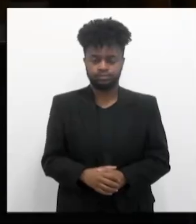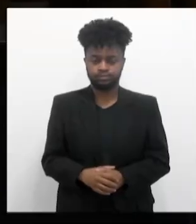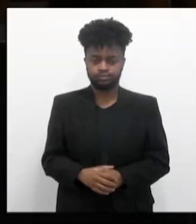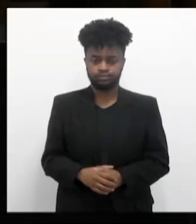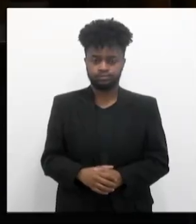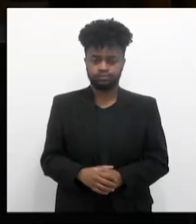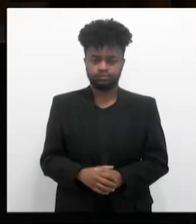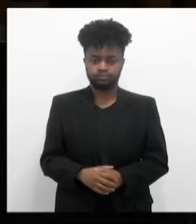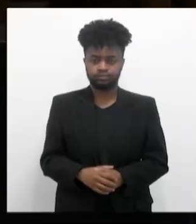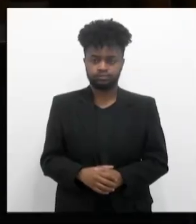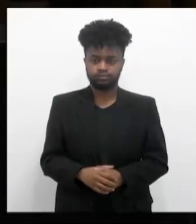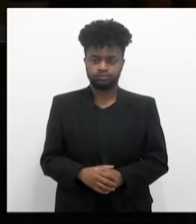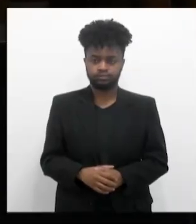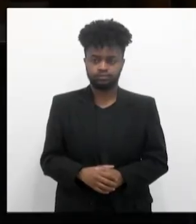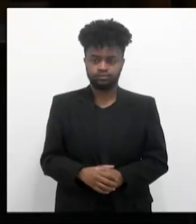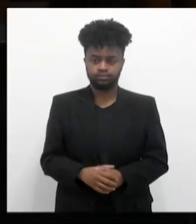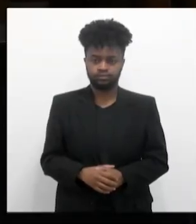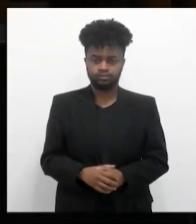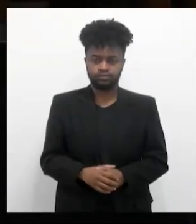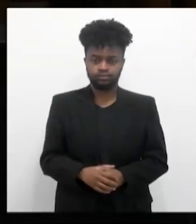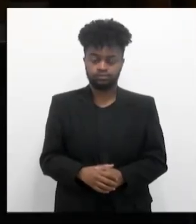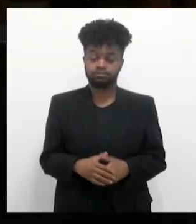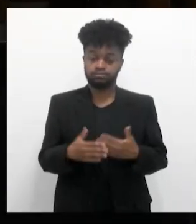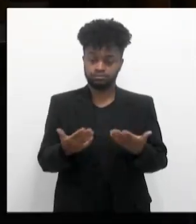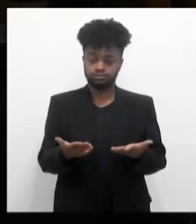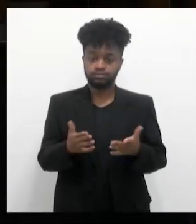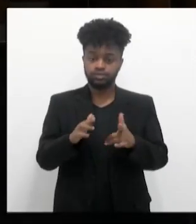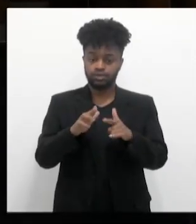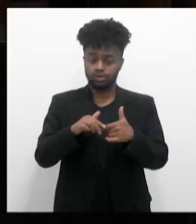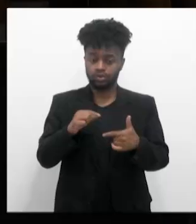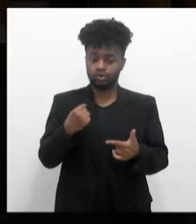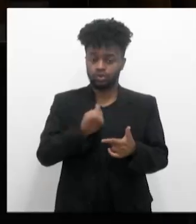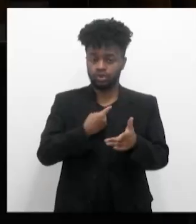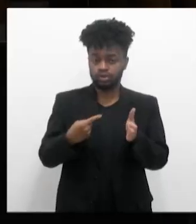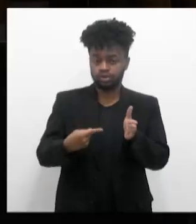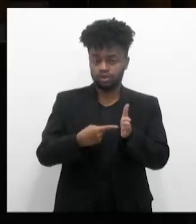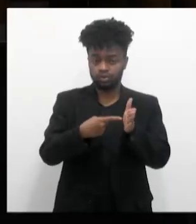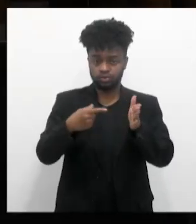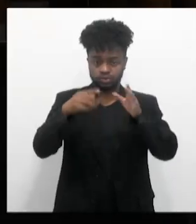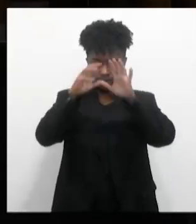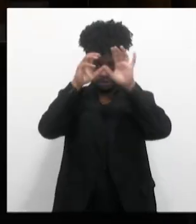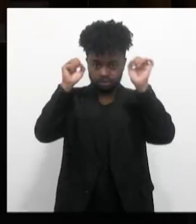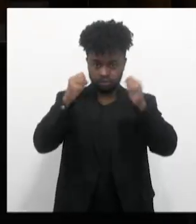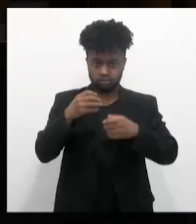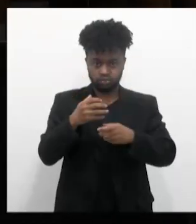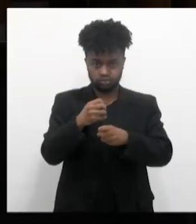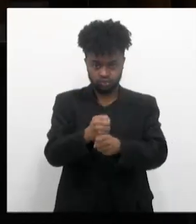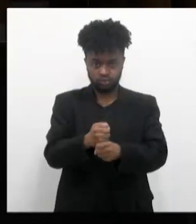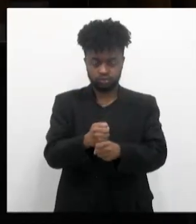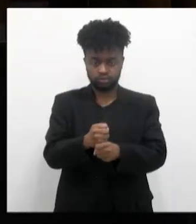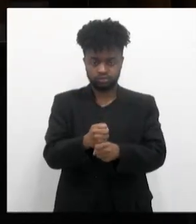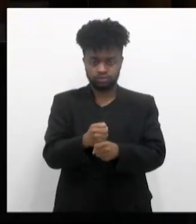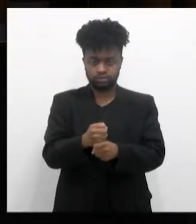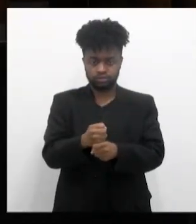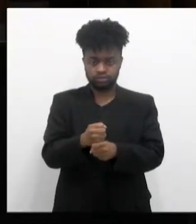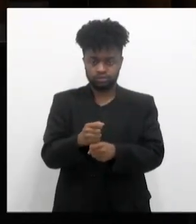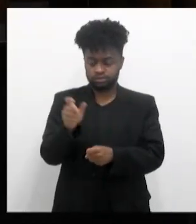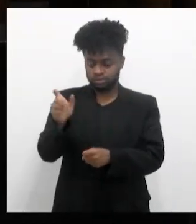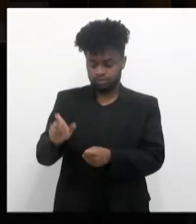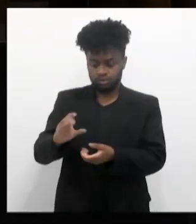Função dessa denúncia que fizemos ao Tribunal de Contas, o